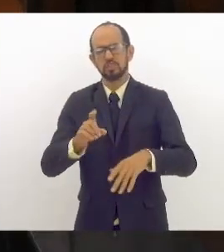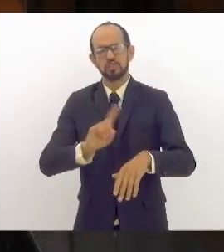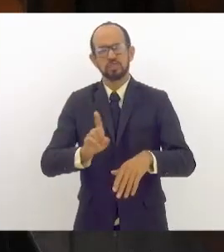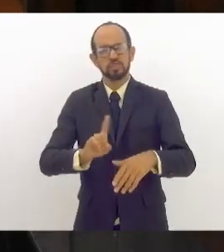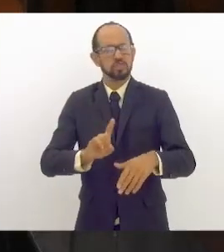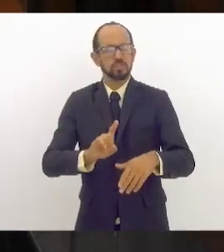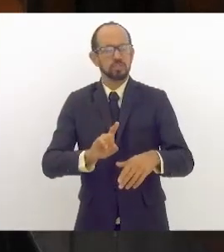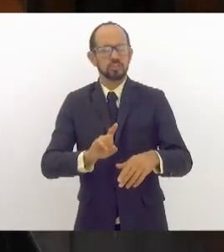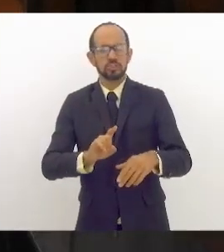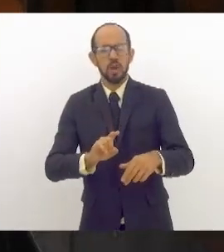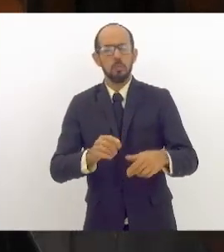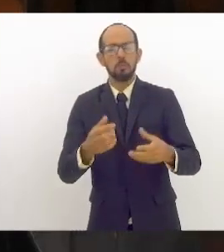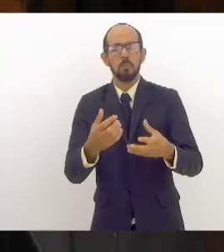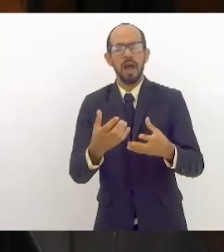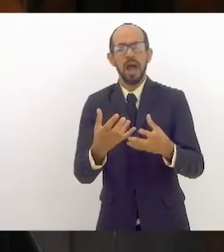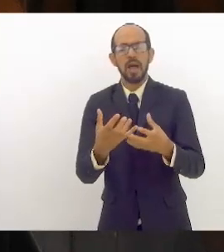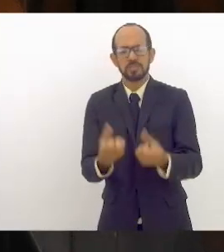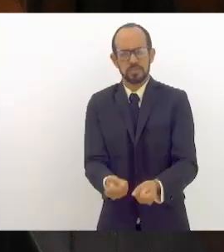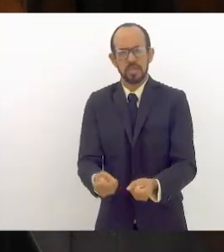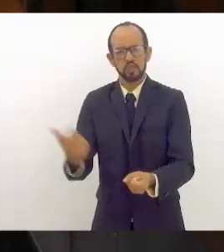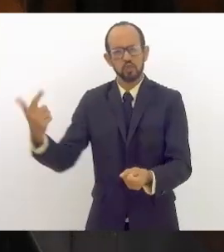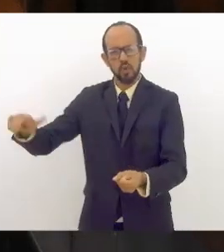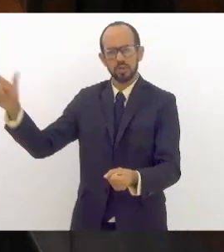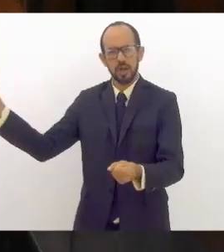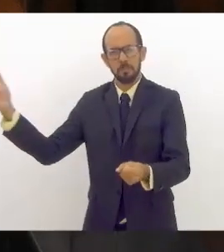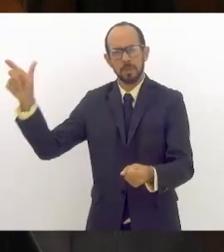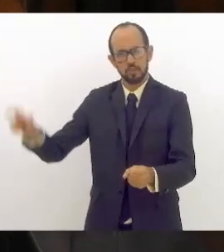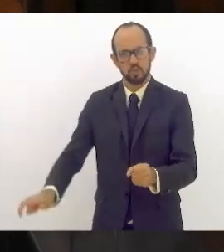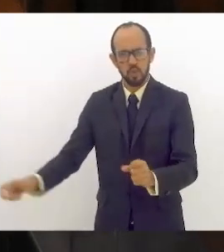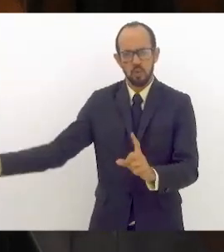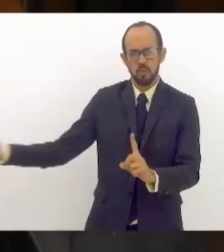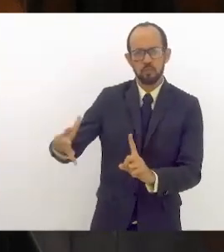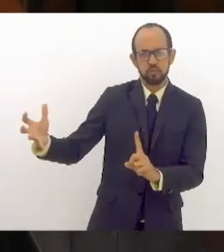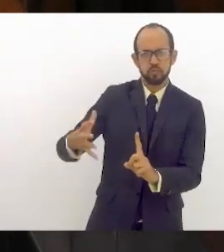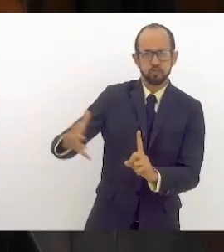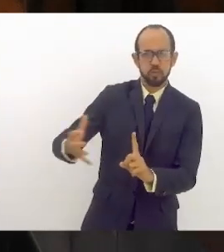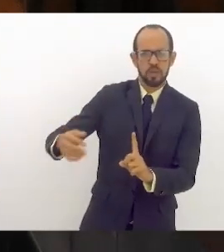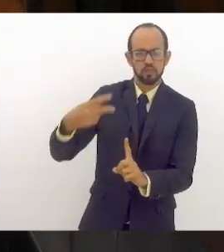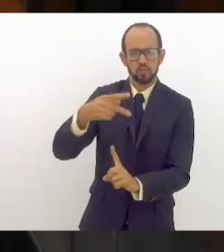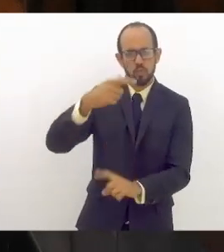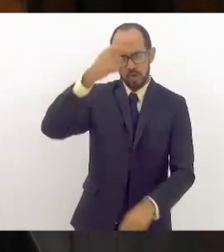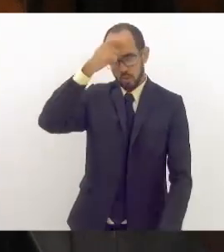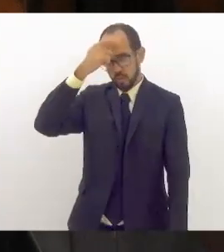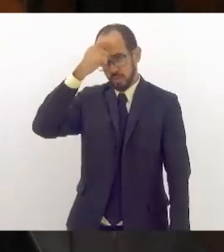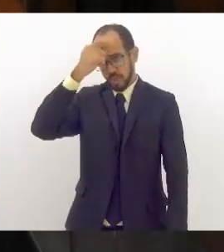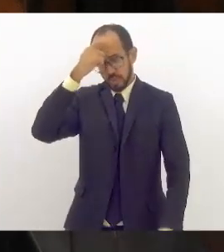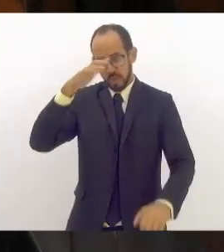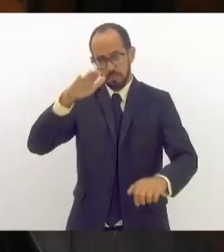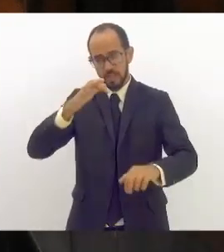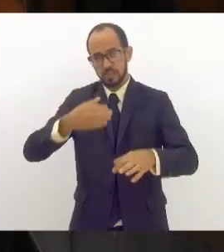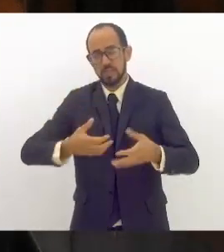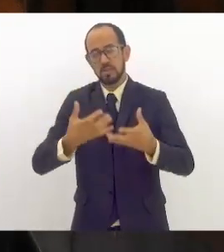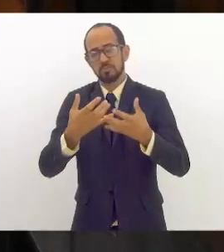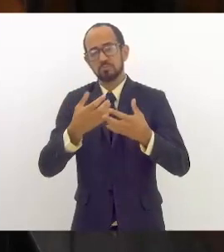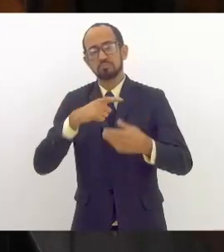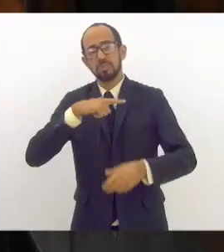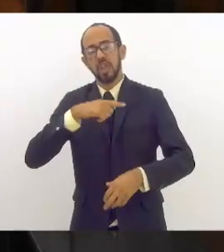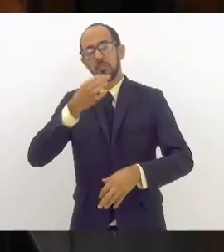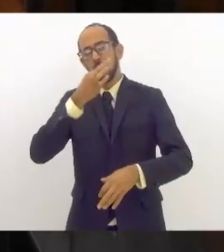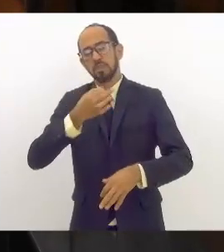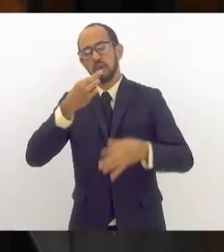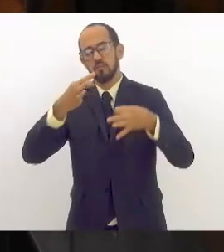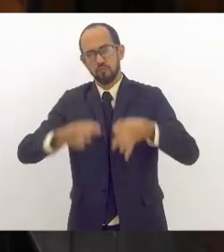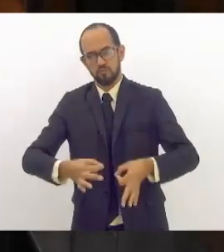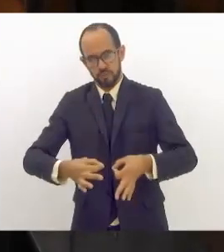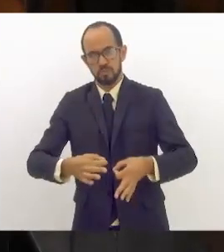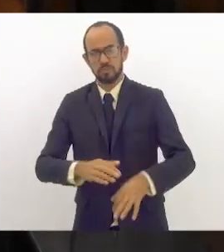ninguém interferir no seu na sua livre consciência na sua escolha mas se posicione Por